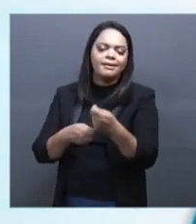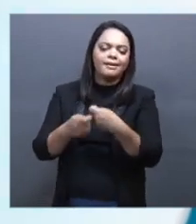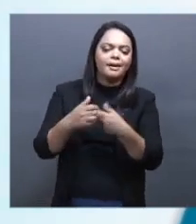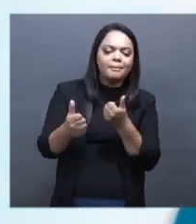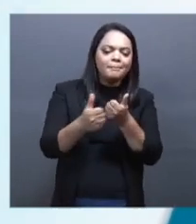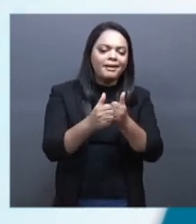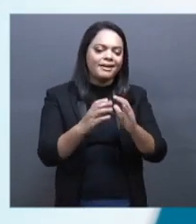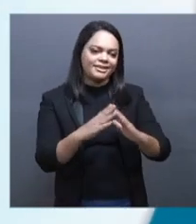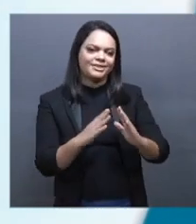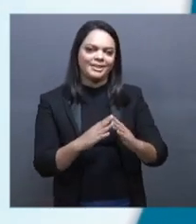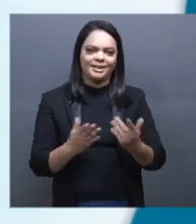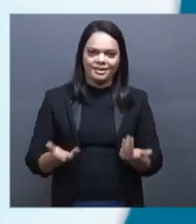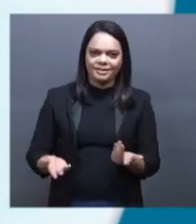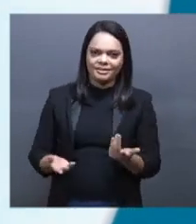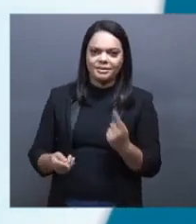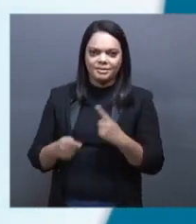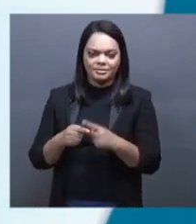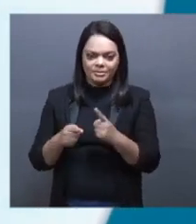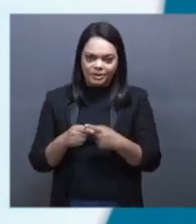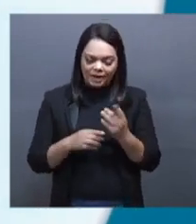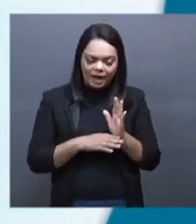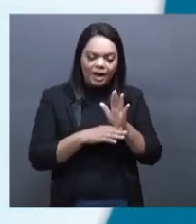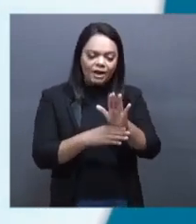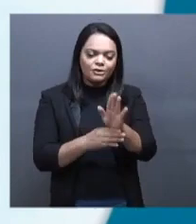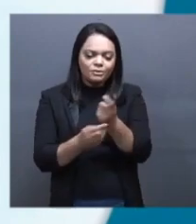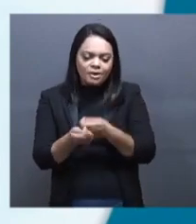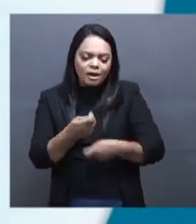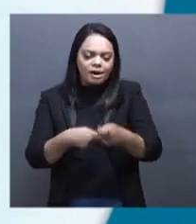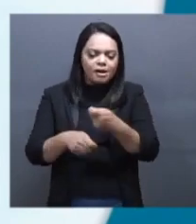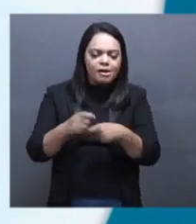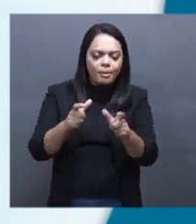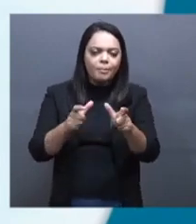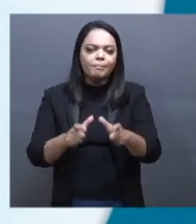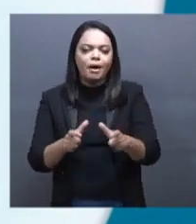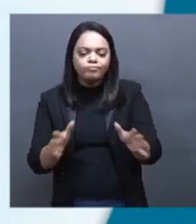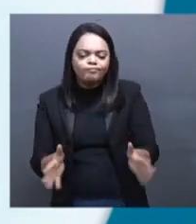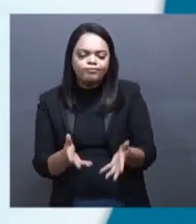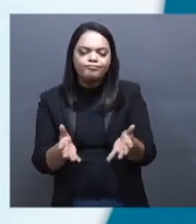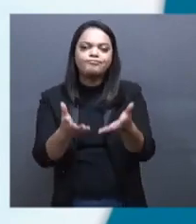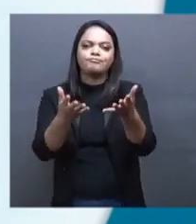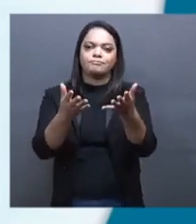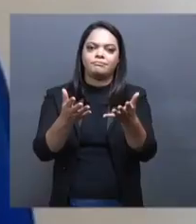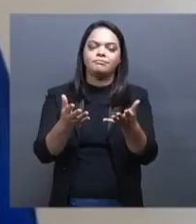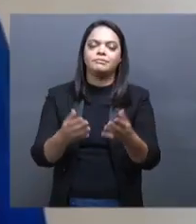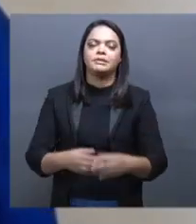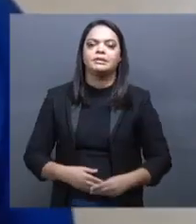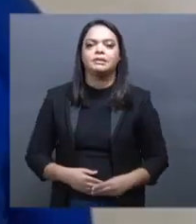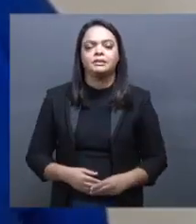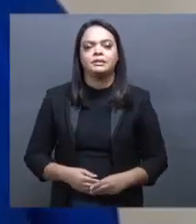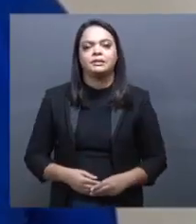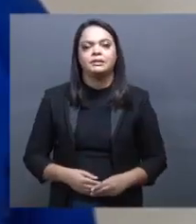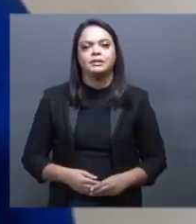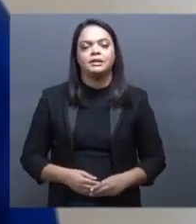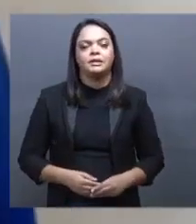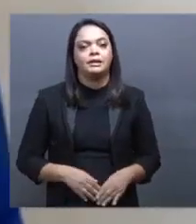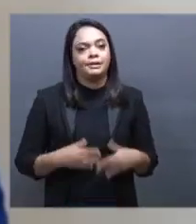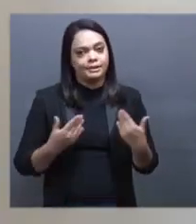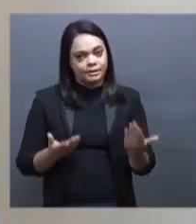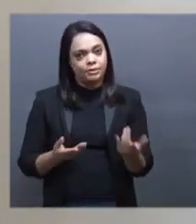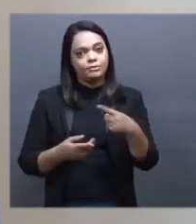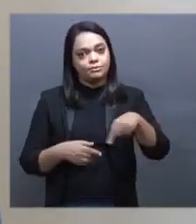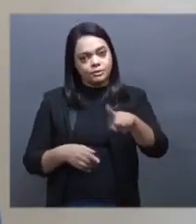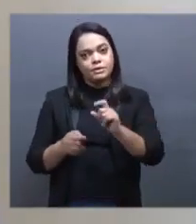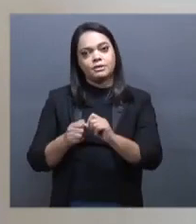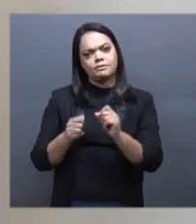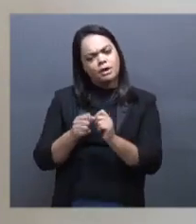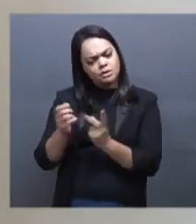Isso é muito importante, porque isso retém a economia naquele lugar onde você mora, onde os empregos realmente estão, né? Então faça